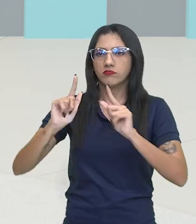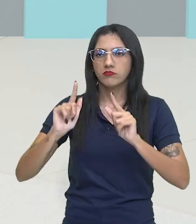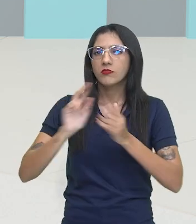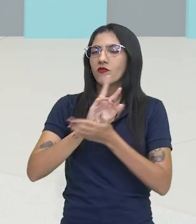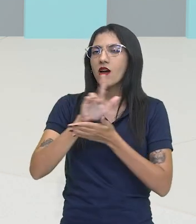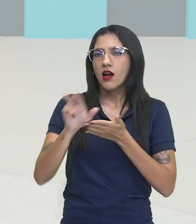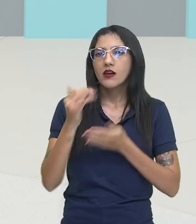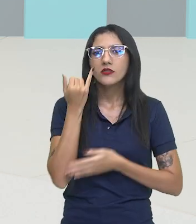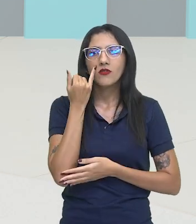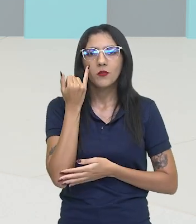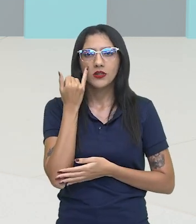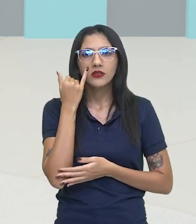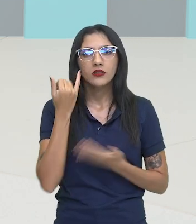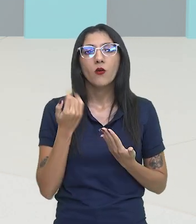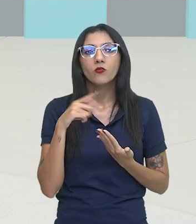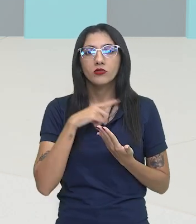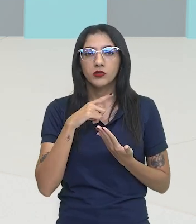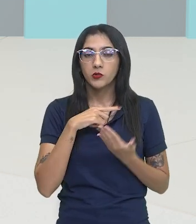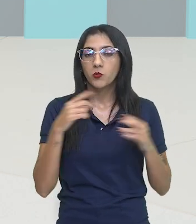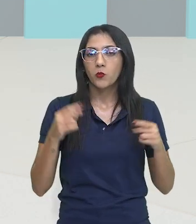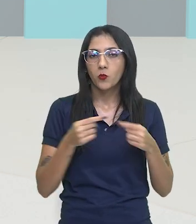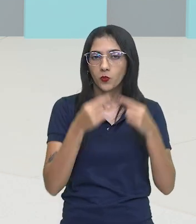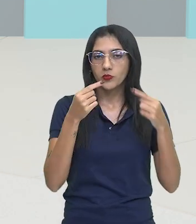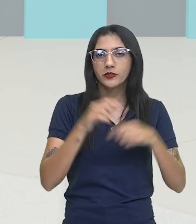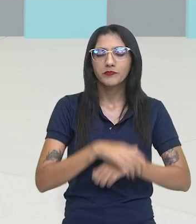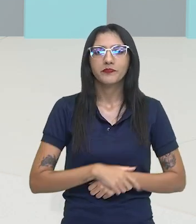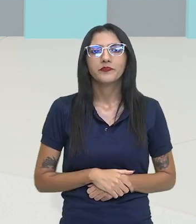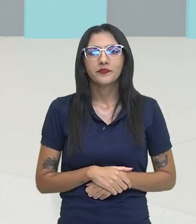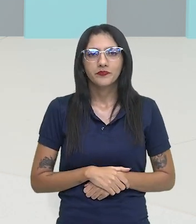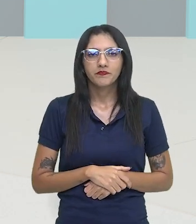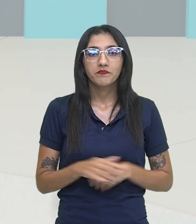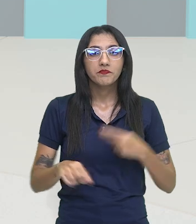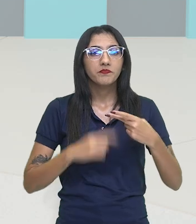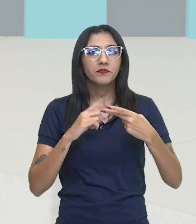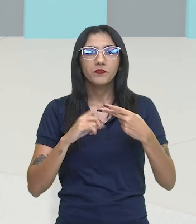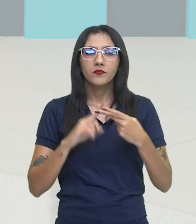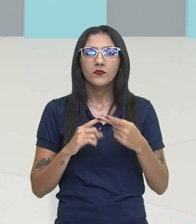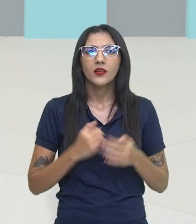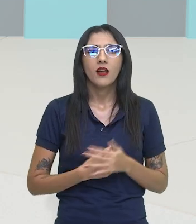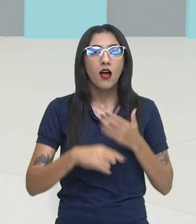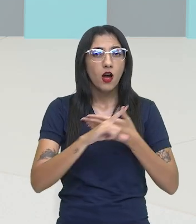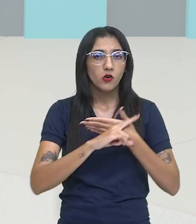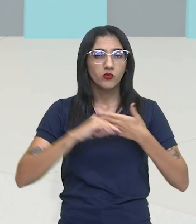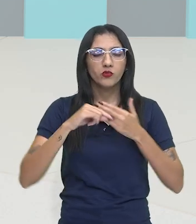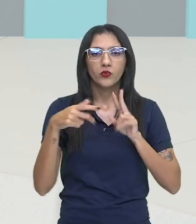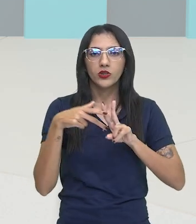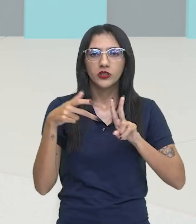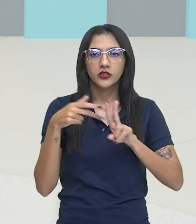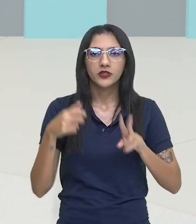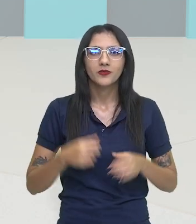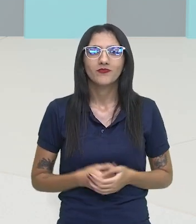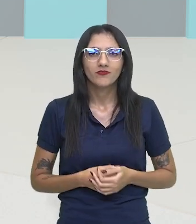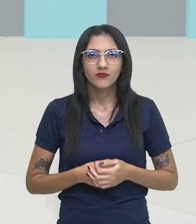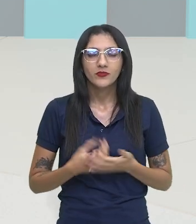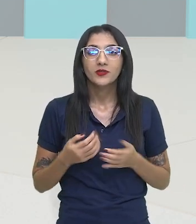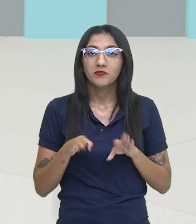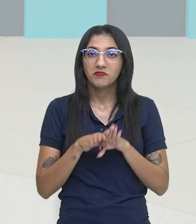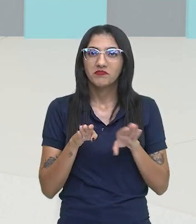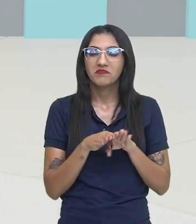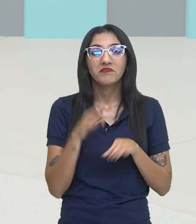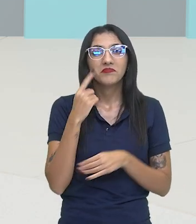por diante. Então, processo de hipertexto. Depois nós vimos os autores indígenas. Até disse que uma